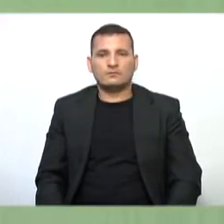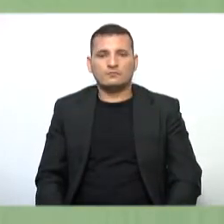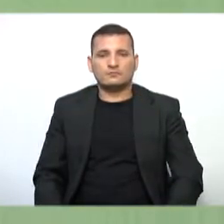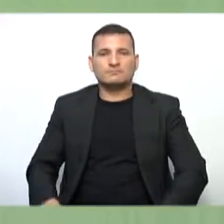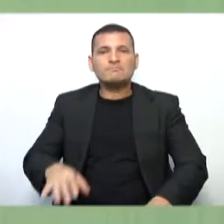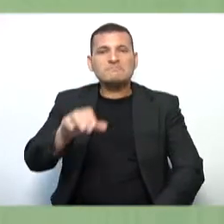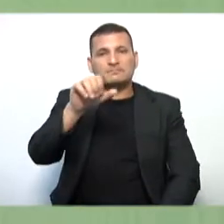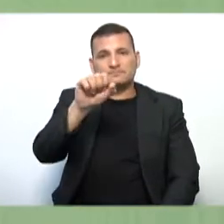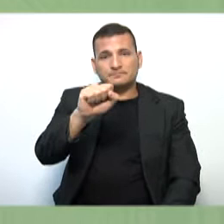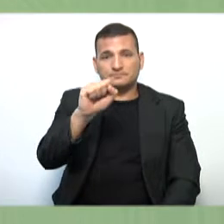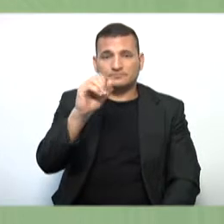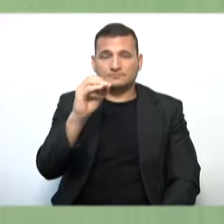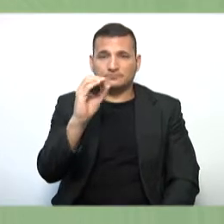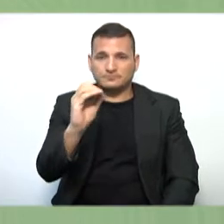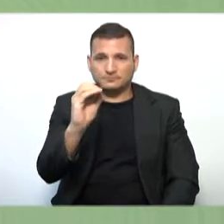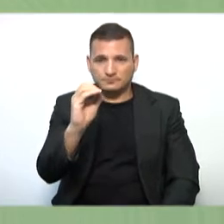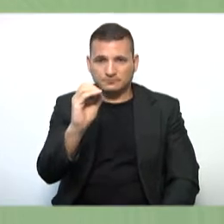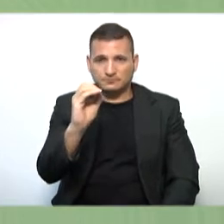Sistema operacional,